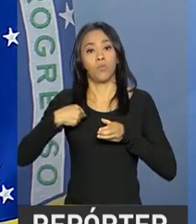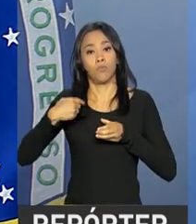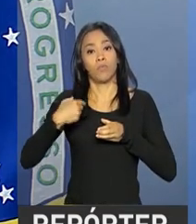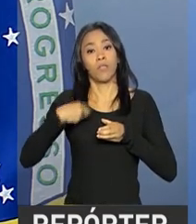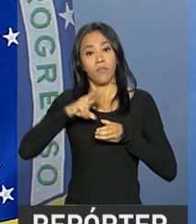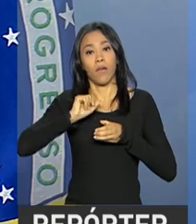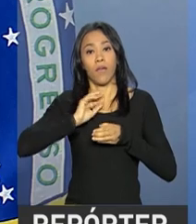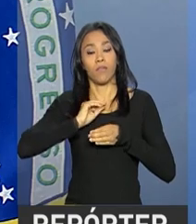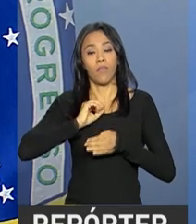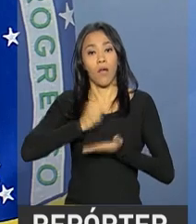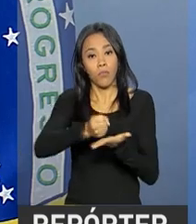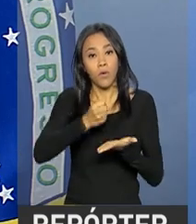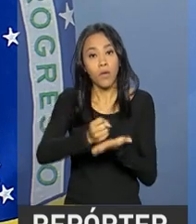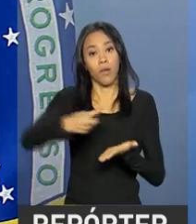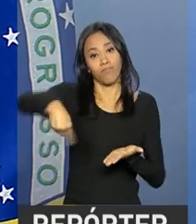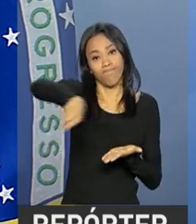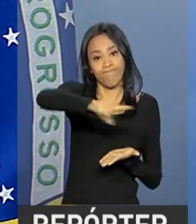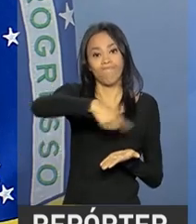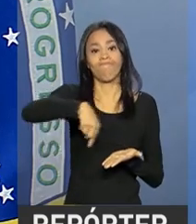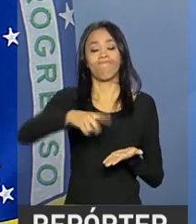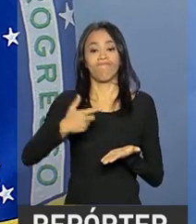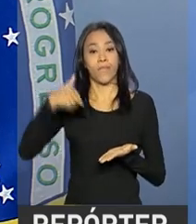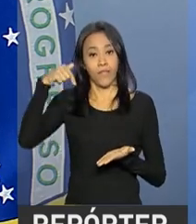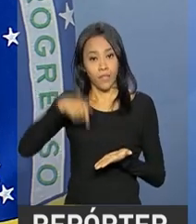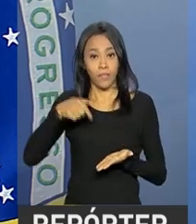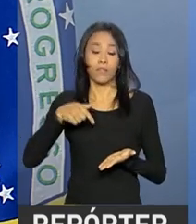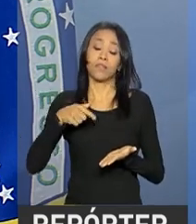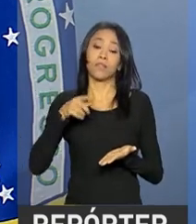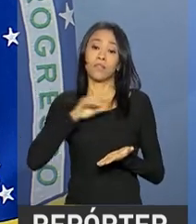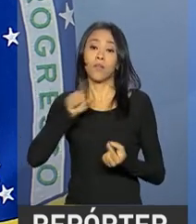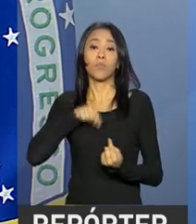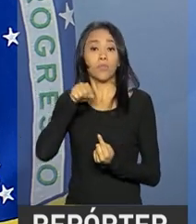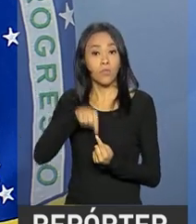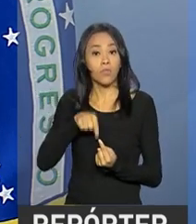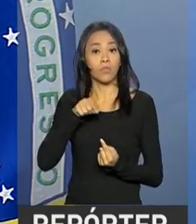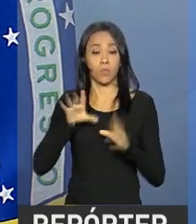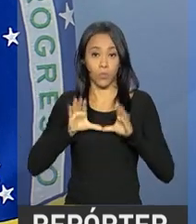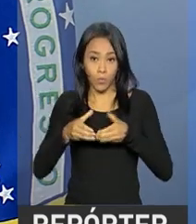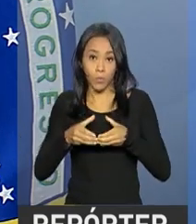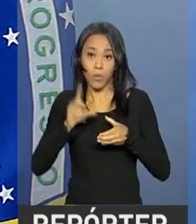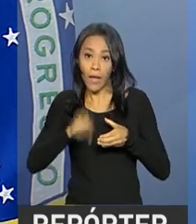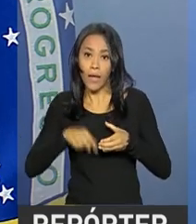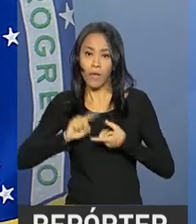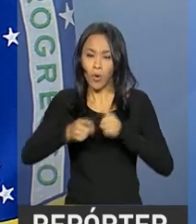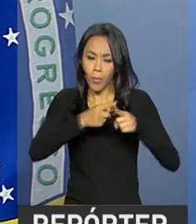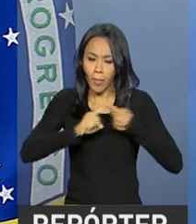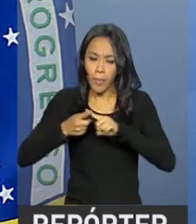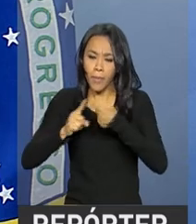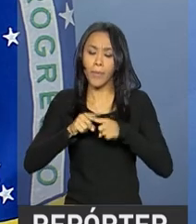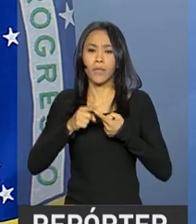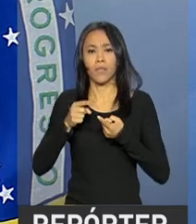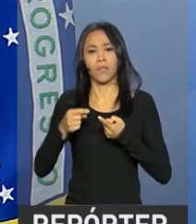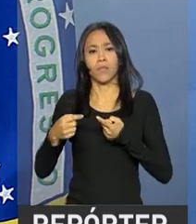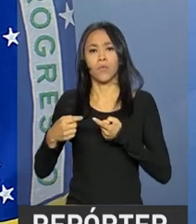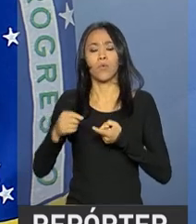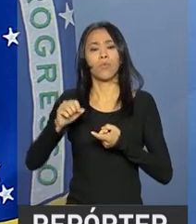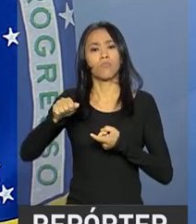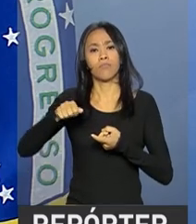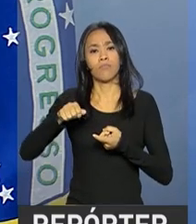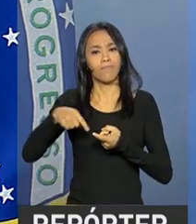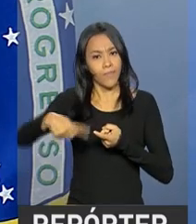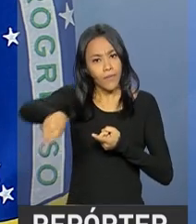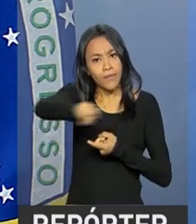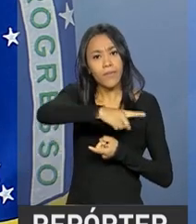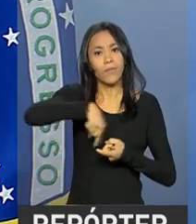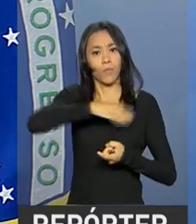Emergencial. As medidas de assistência emergencial têm o objetivo de articular ações integradas que envolvem o